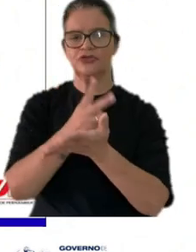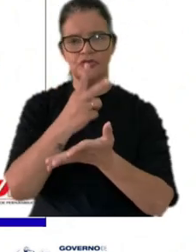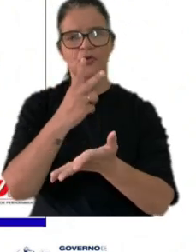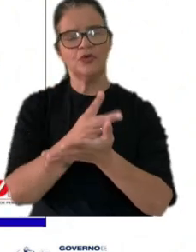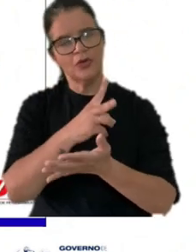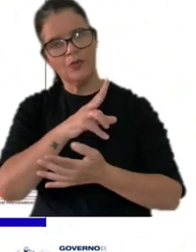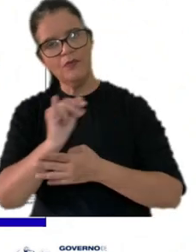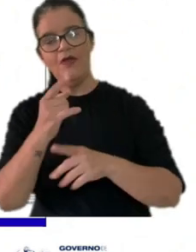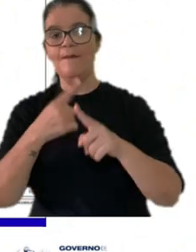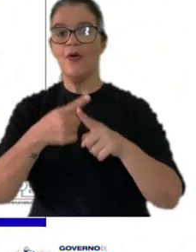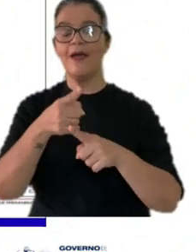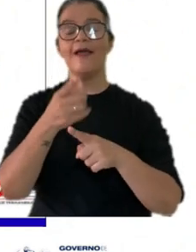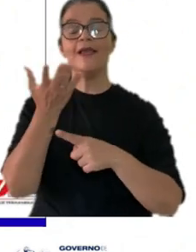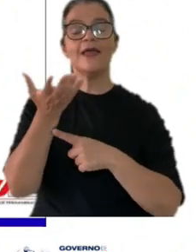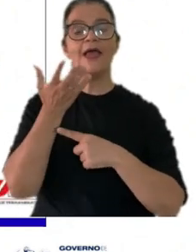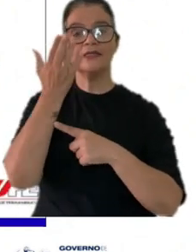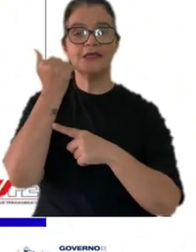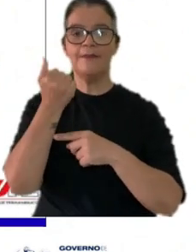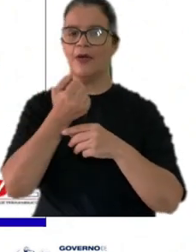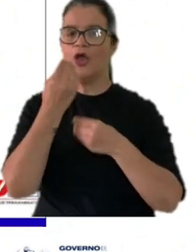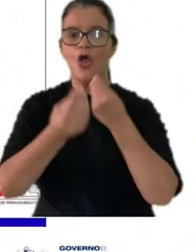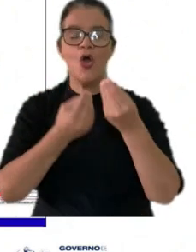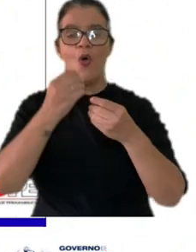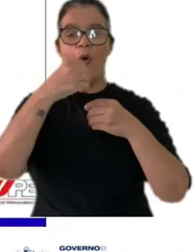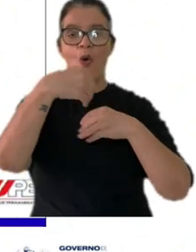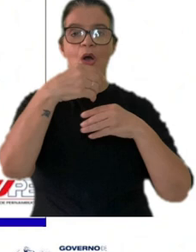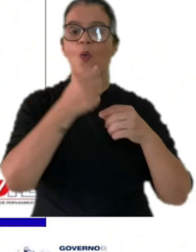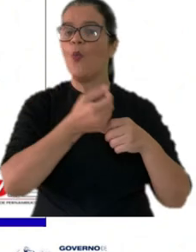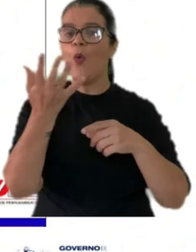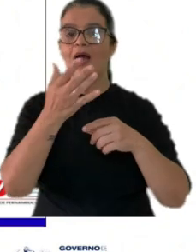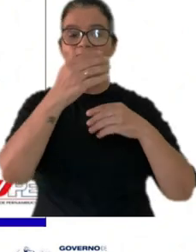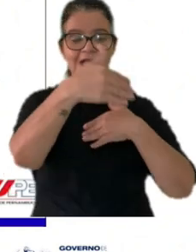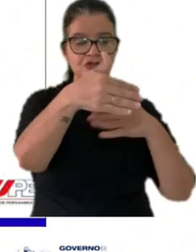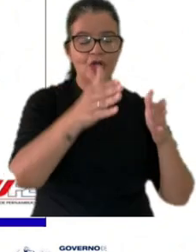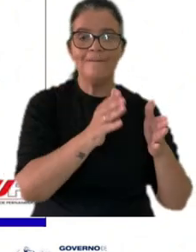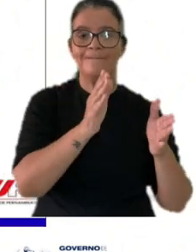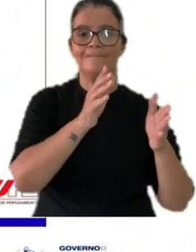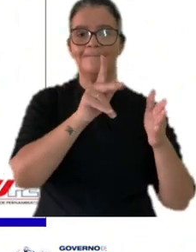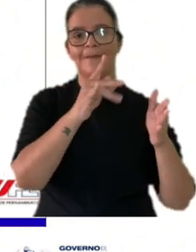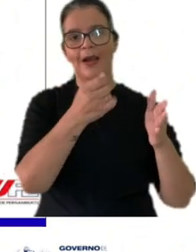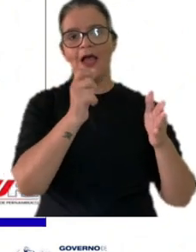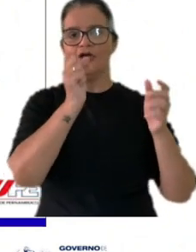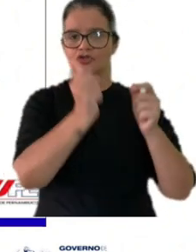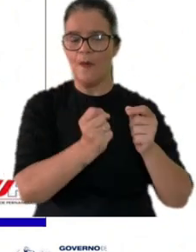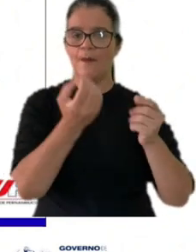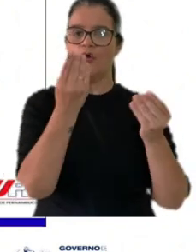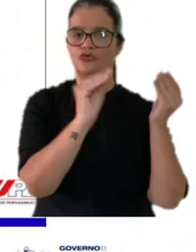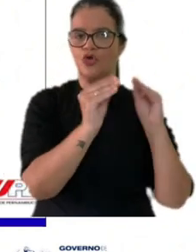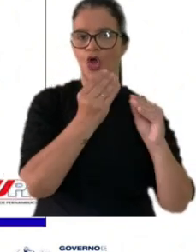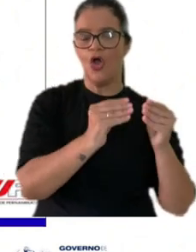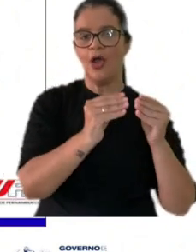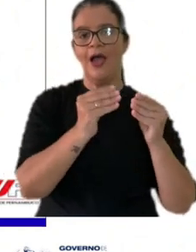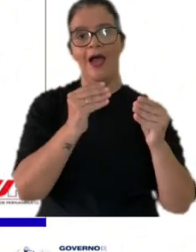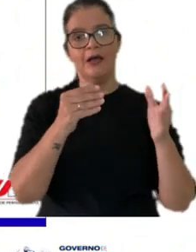porque ele quer saber quantas placas eu posso colocar quando eu estipular um valor de 4.500